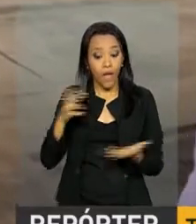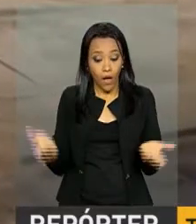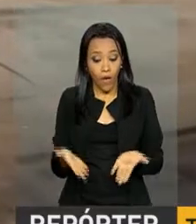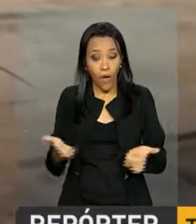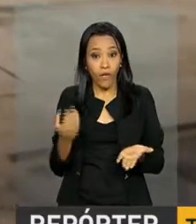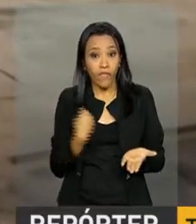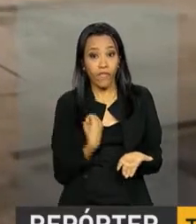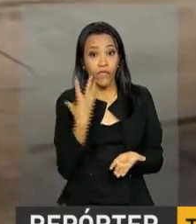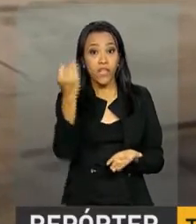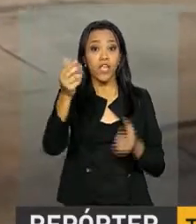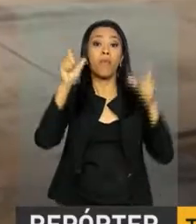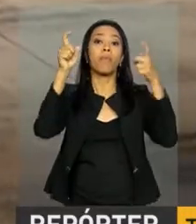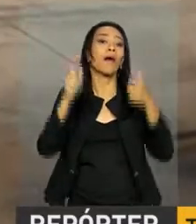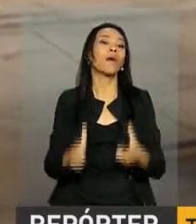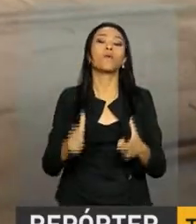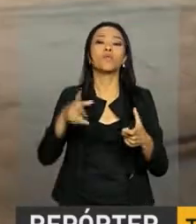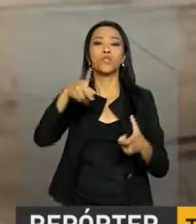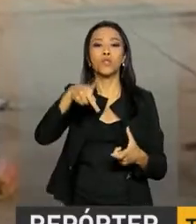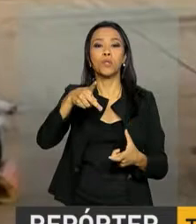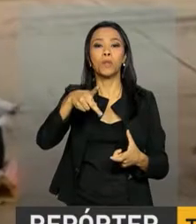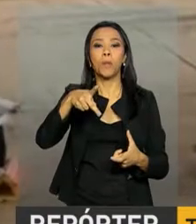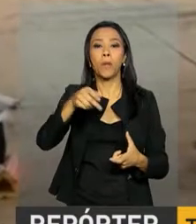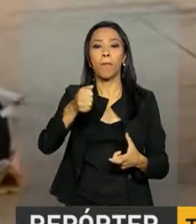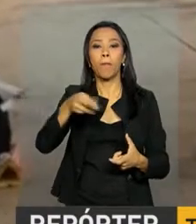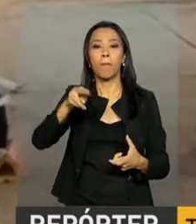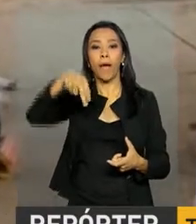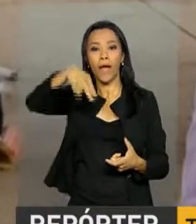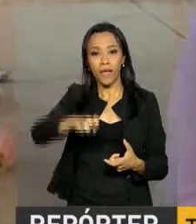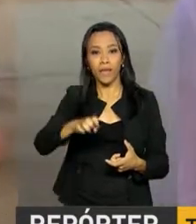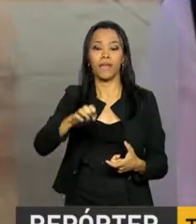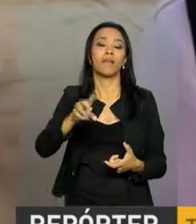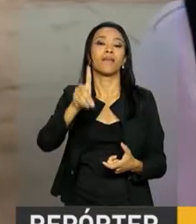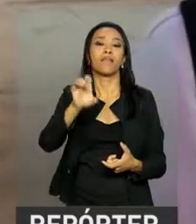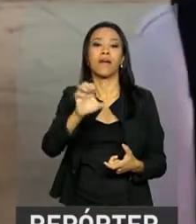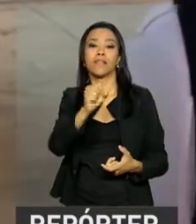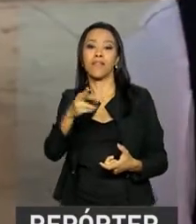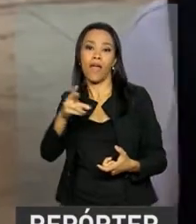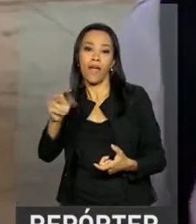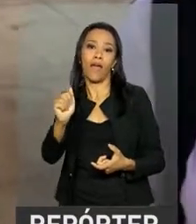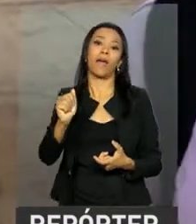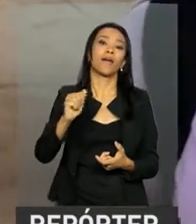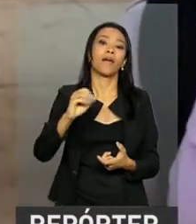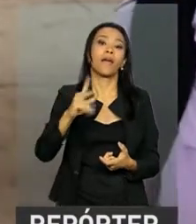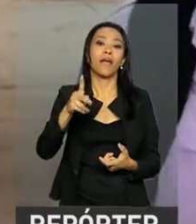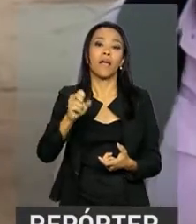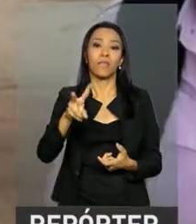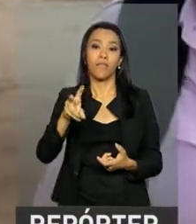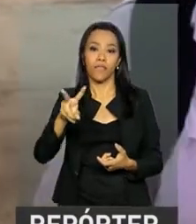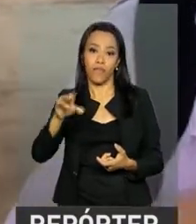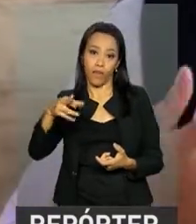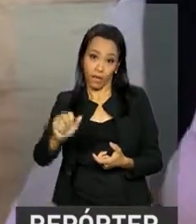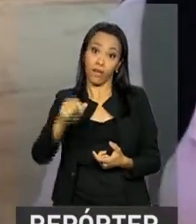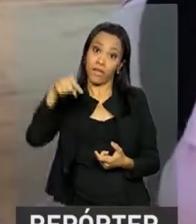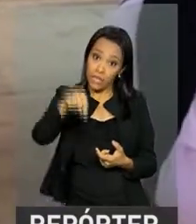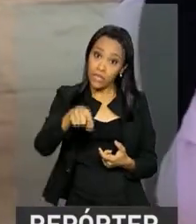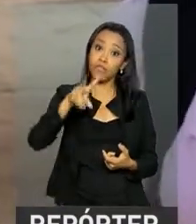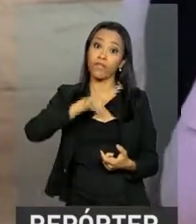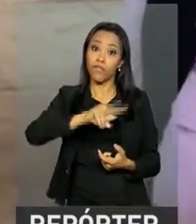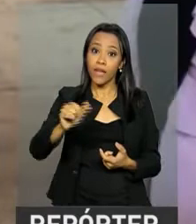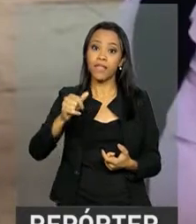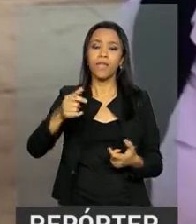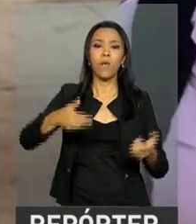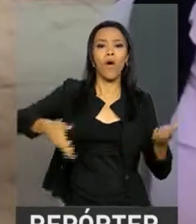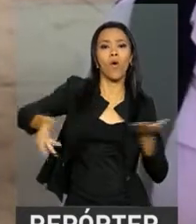agora para o Parque Nacional da Serra da Capivara. O parque hoje é administrado pelo ICMBio e vai passar a ter uma gestão